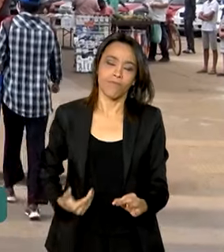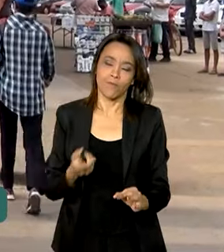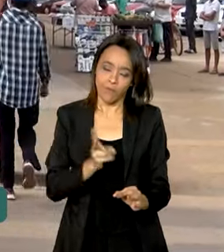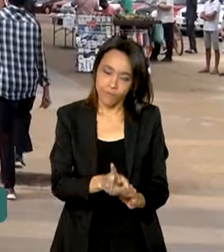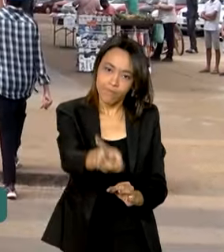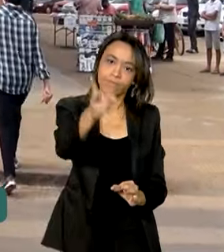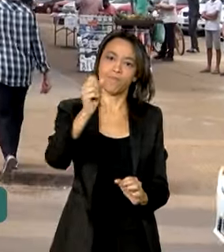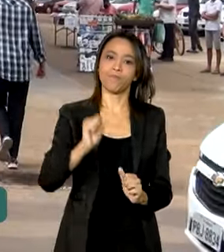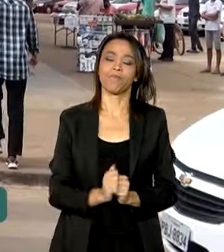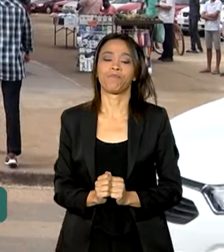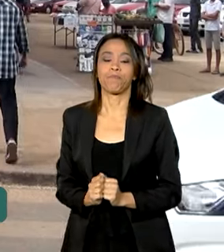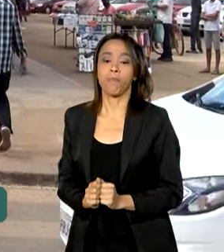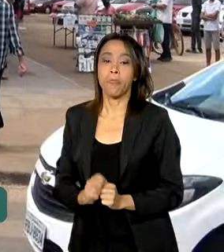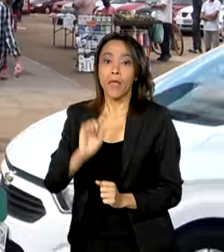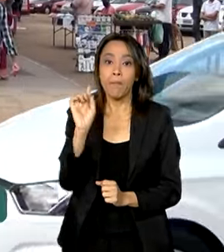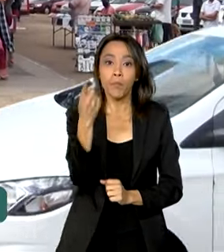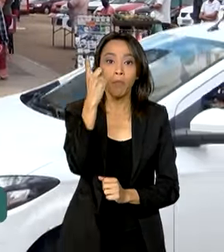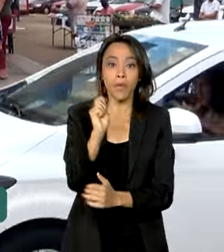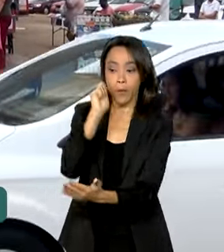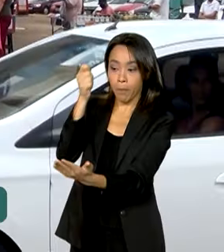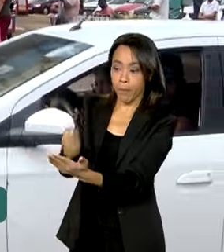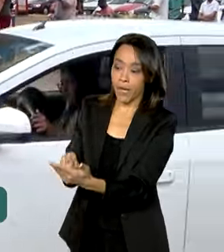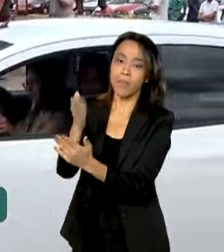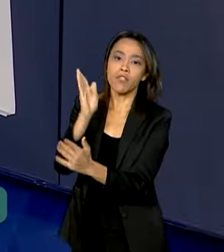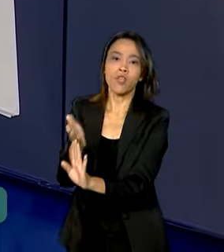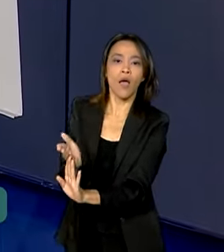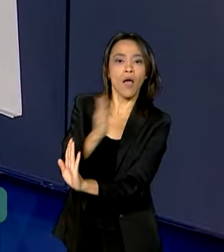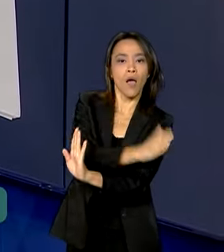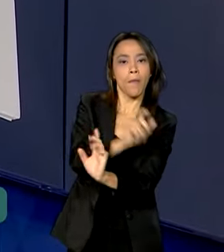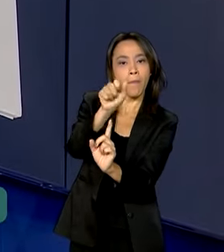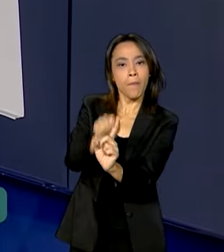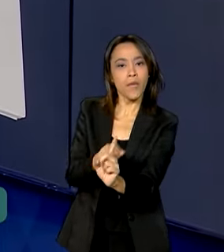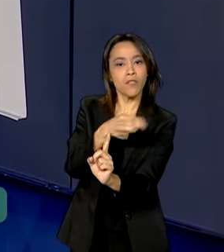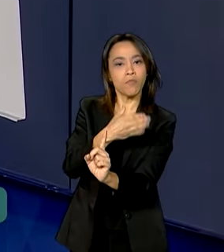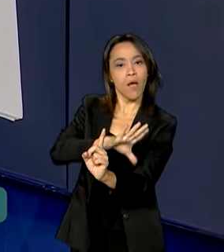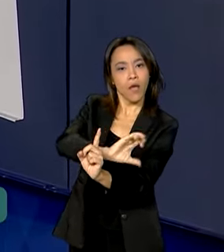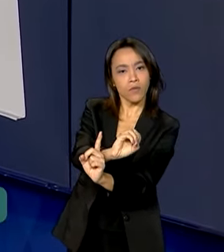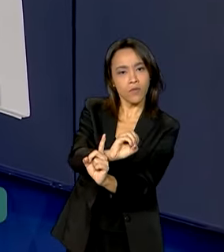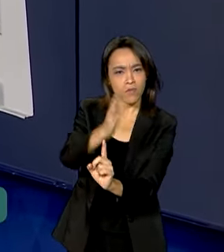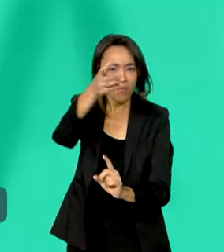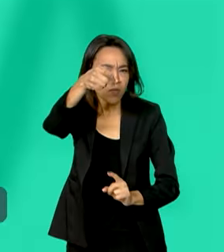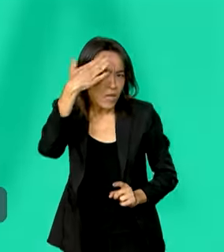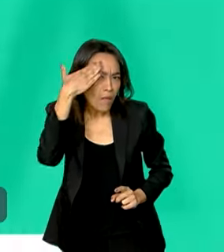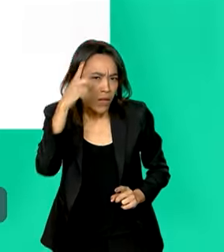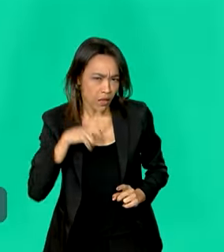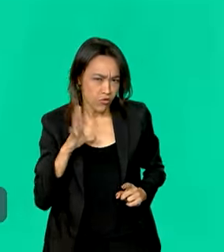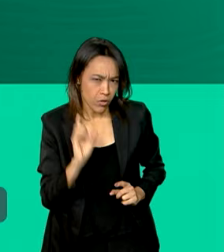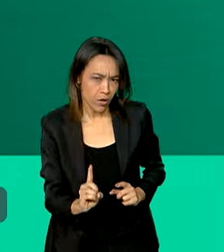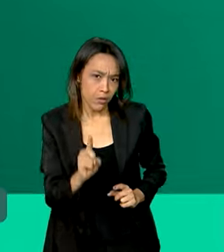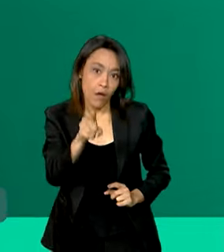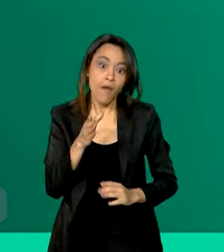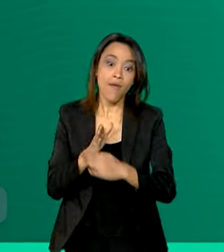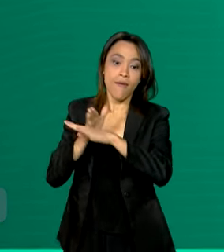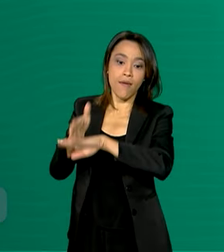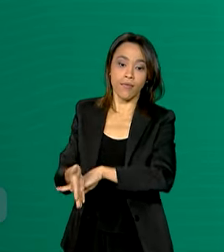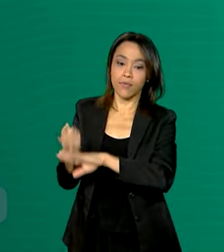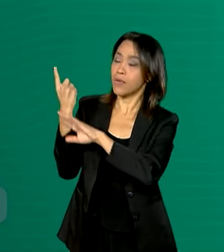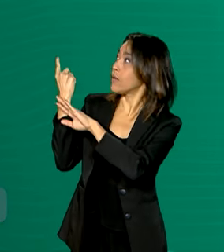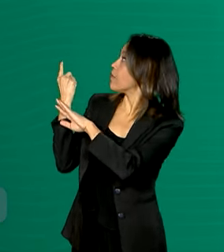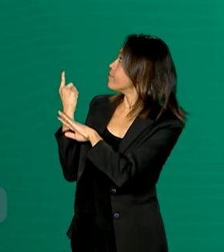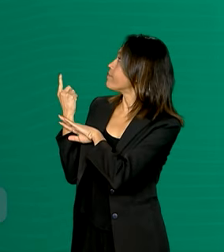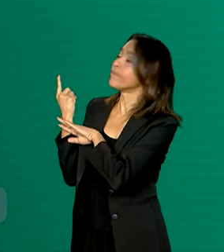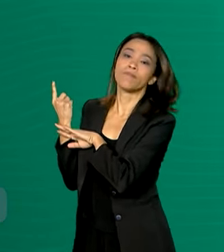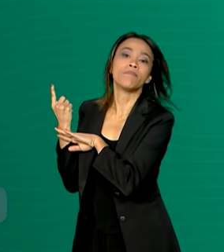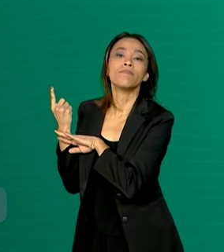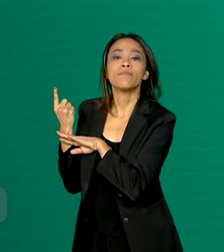A primeira parcela do Pé de Meia foi paga no mês de março. Para saber se tem direito, basta acessar o aplicativo Jornada do